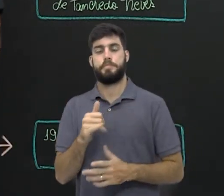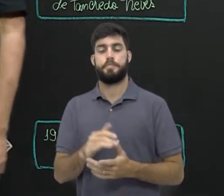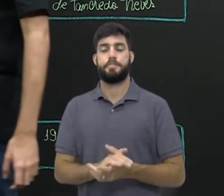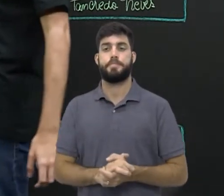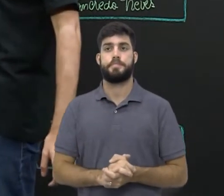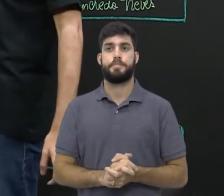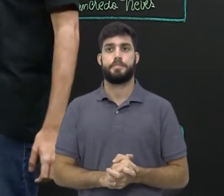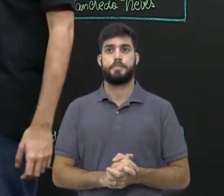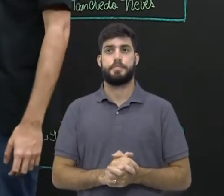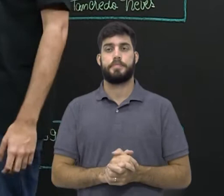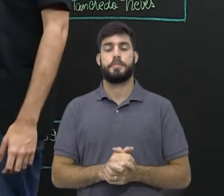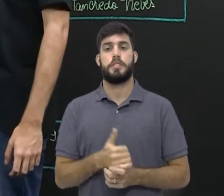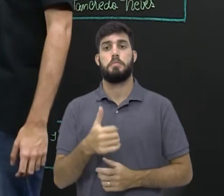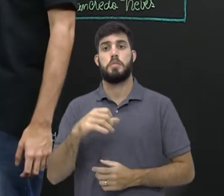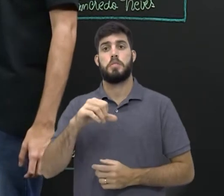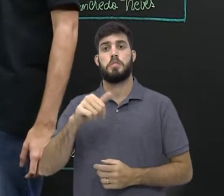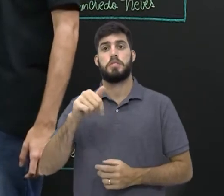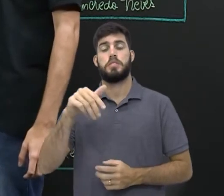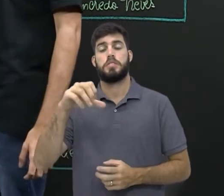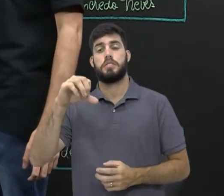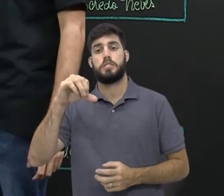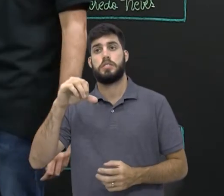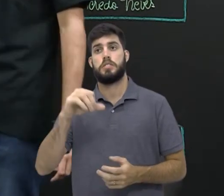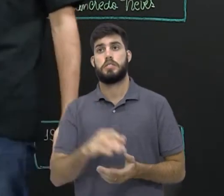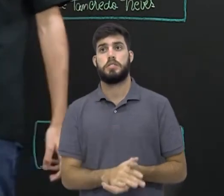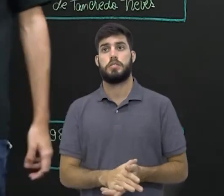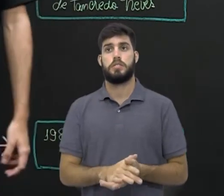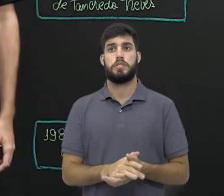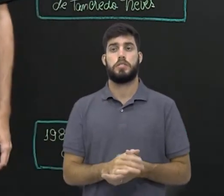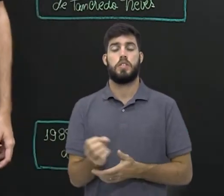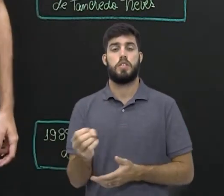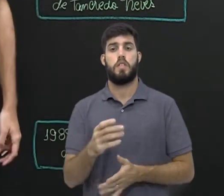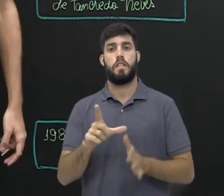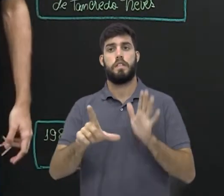Em 1979 também saiu uma nova lei de partidos. Só para a